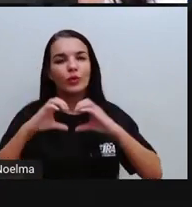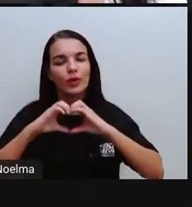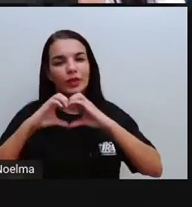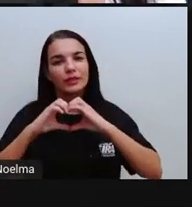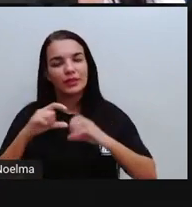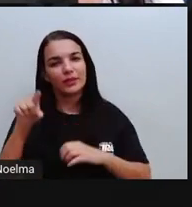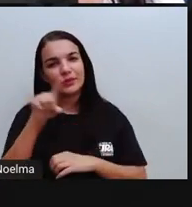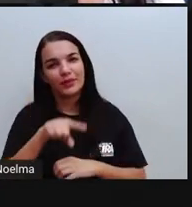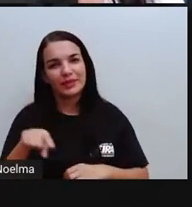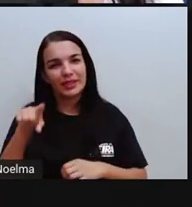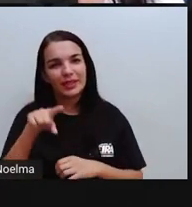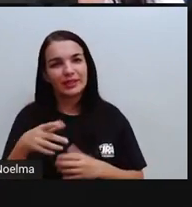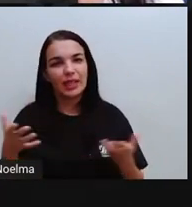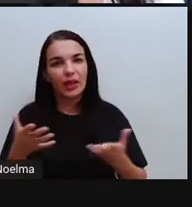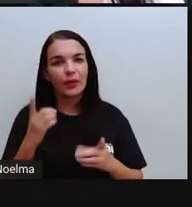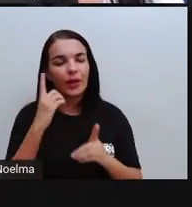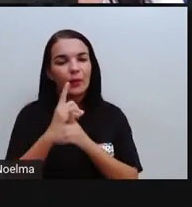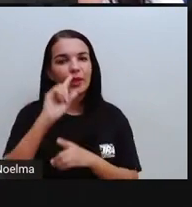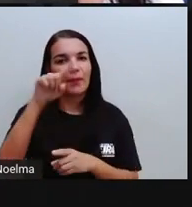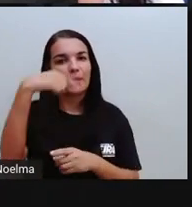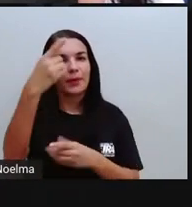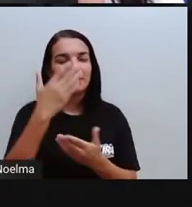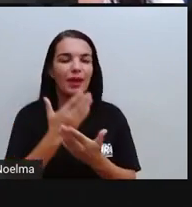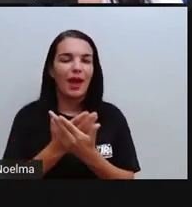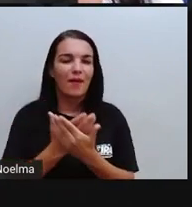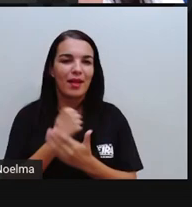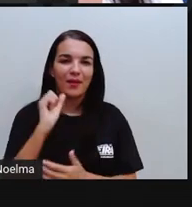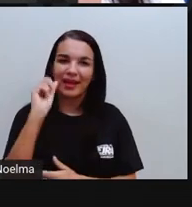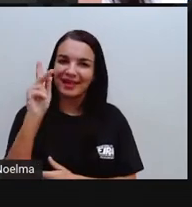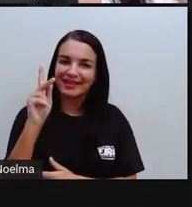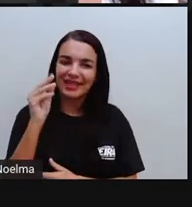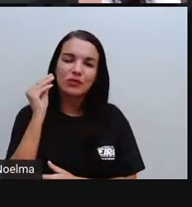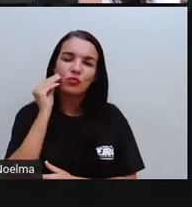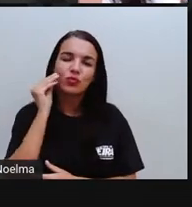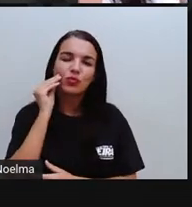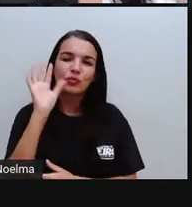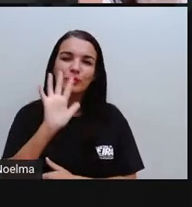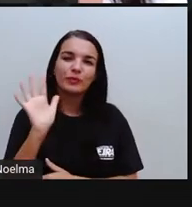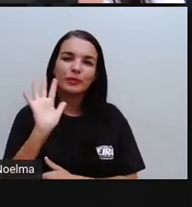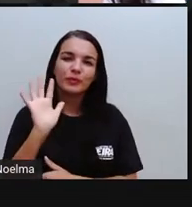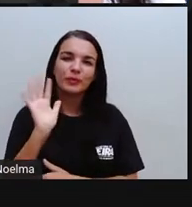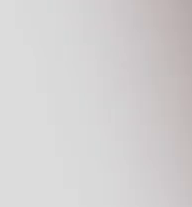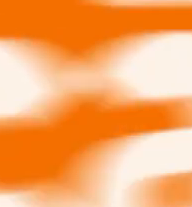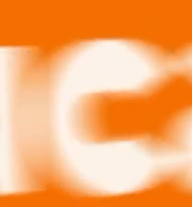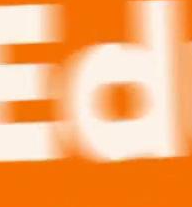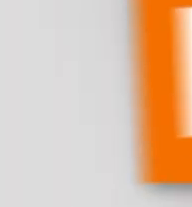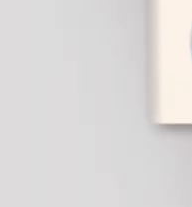coração de cada um de vocês e a gente se encontra na próxima aula, tá? Tchau, tchau.